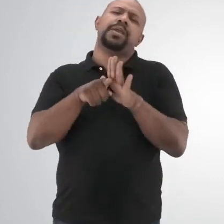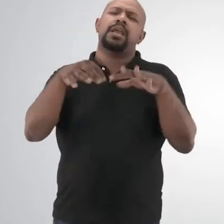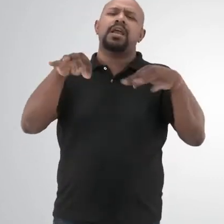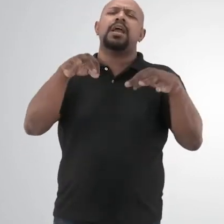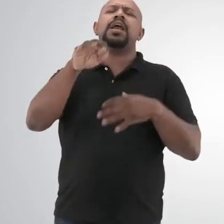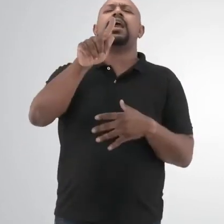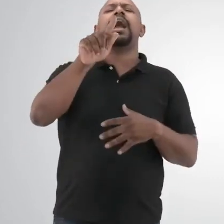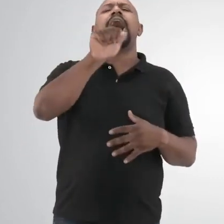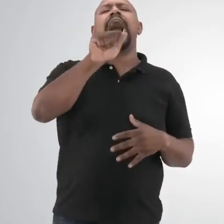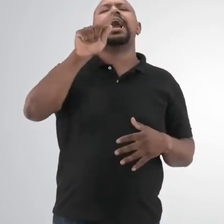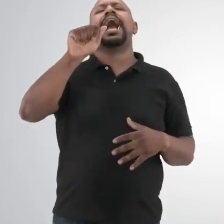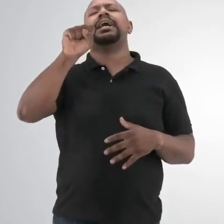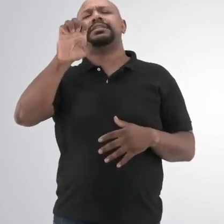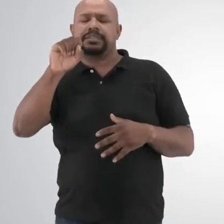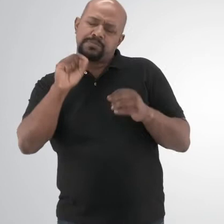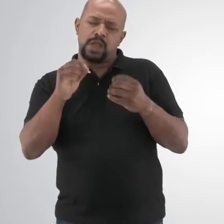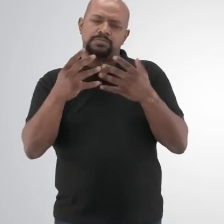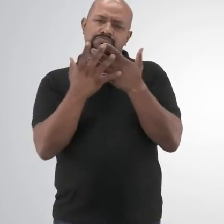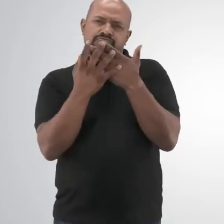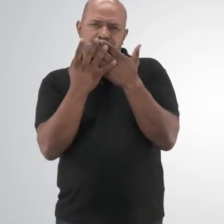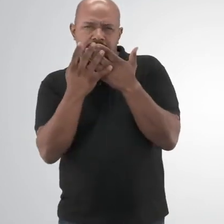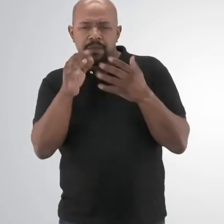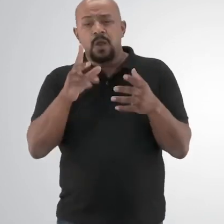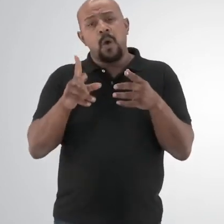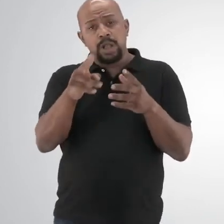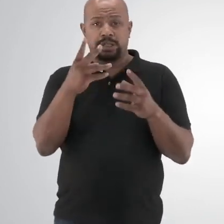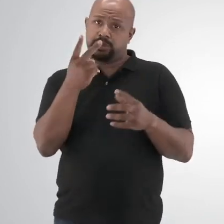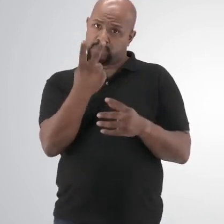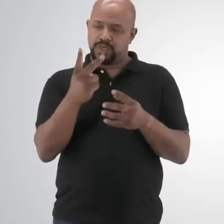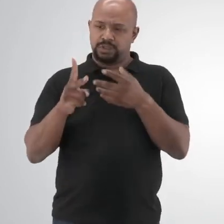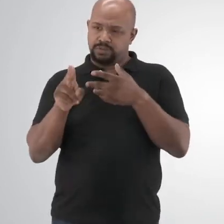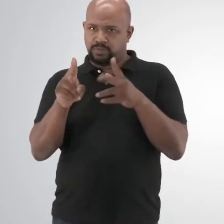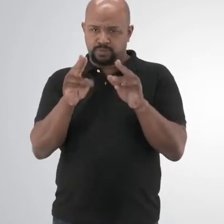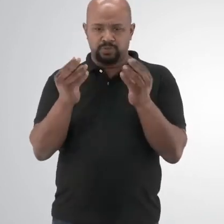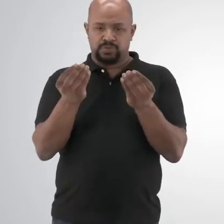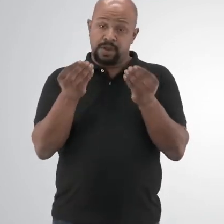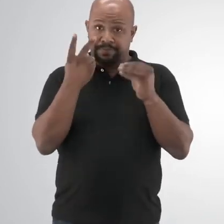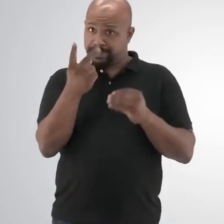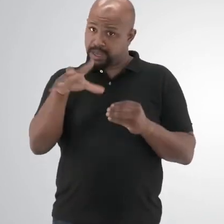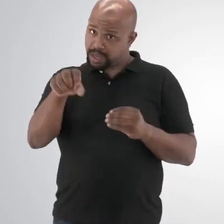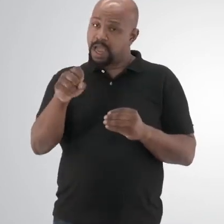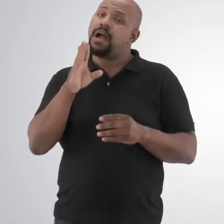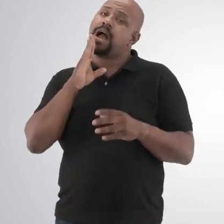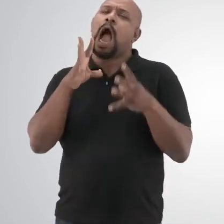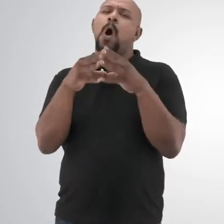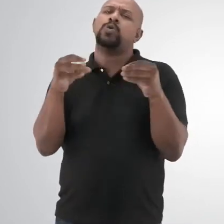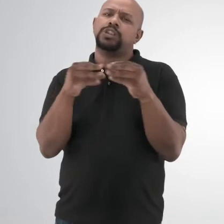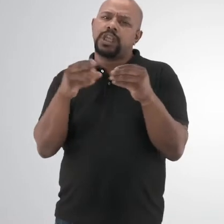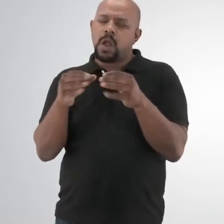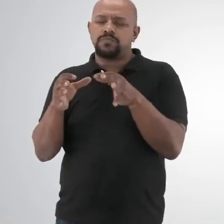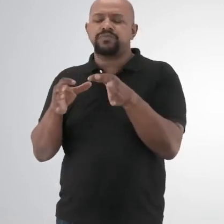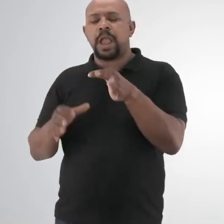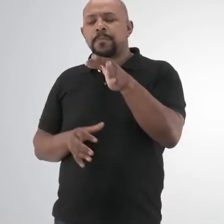gaze, eu peguei o meu e cortei em dois quadradinhos. O que que a gente vai fazer? A gente vai pegar esse algodão,